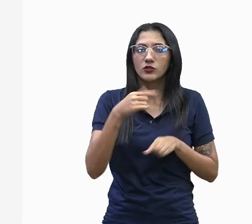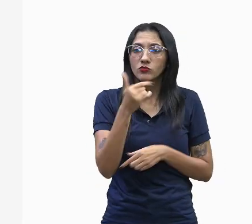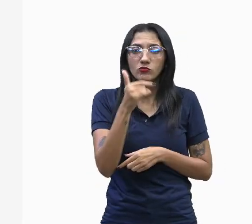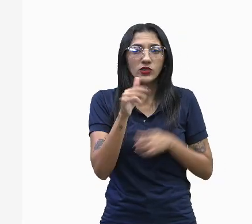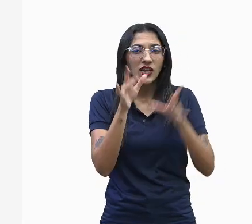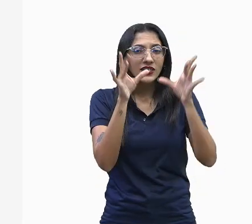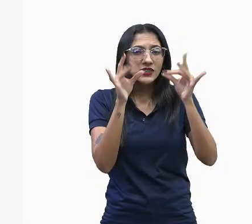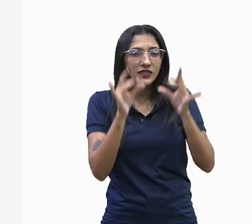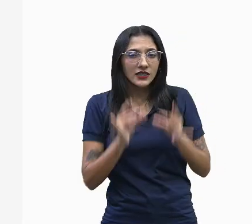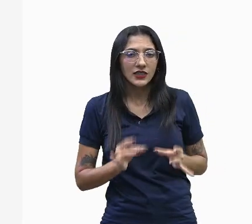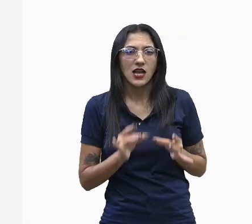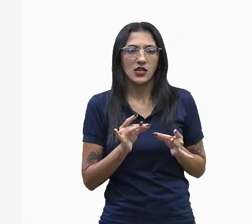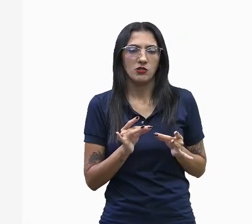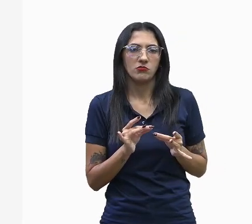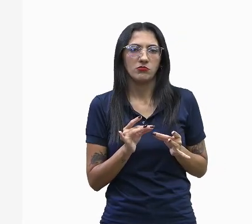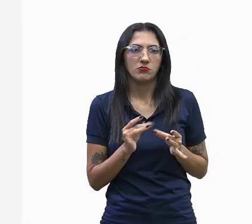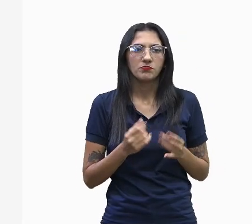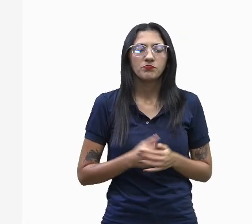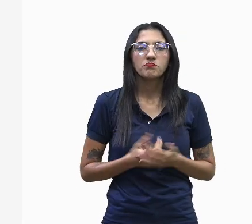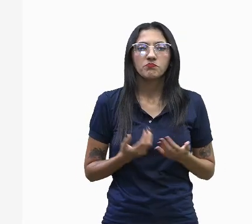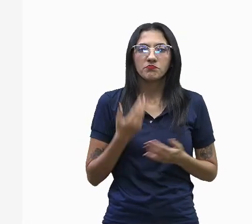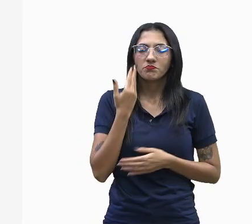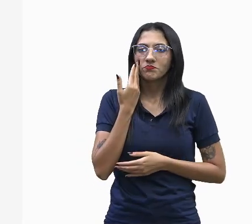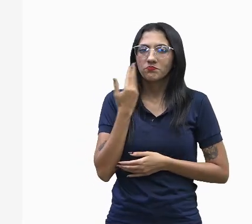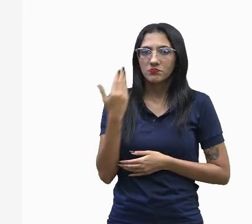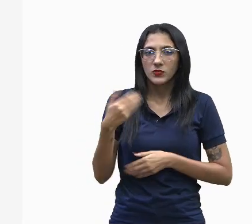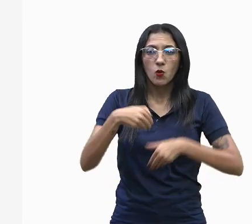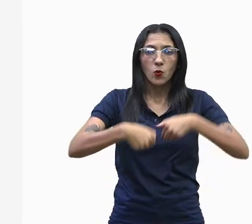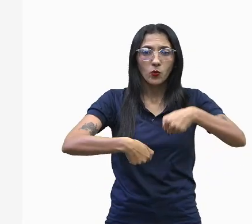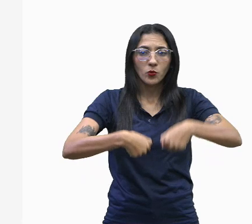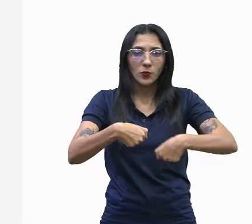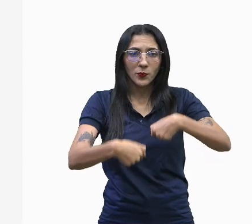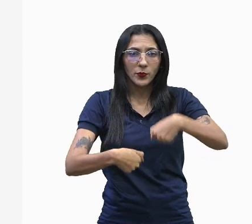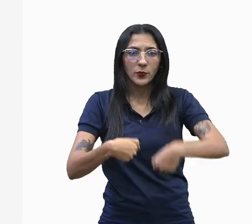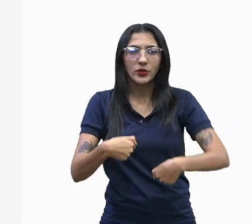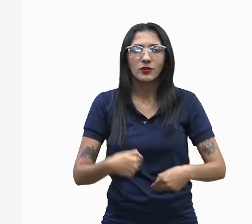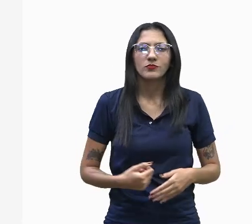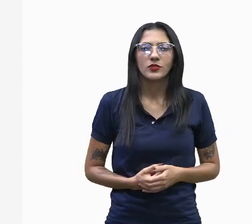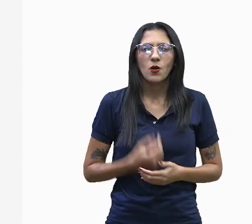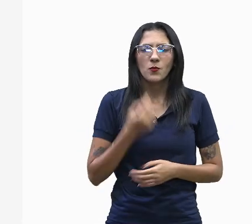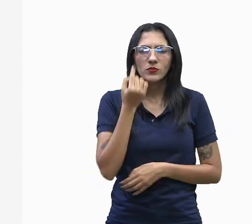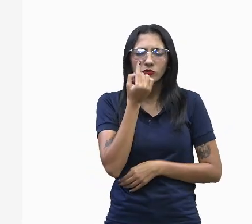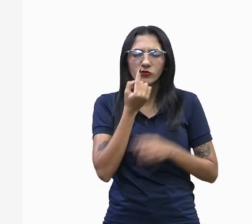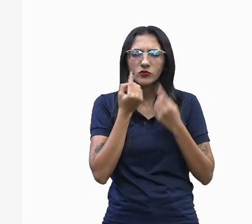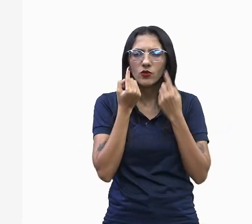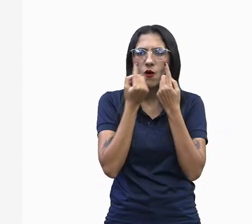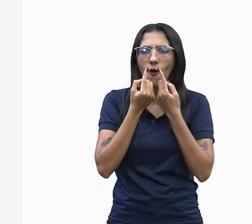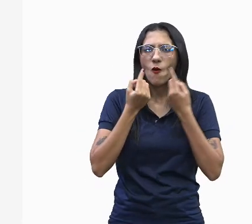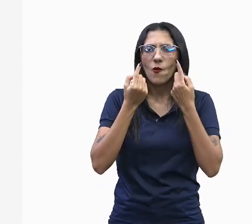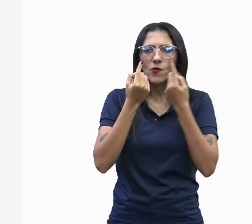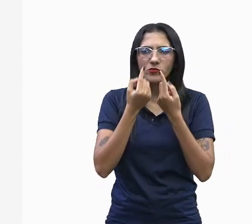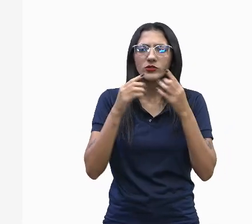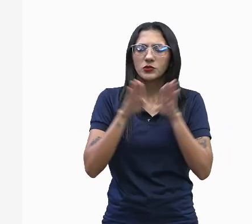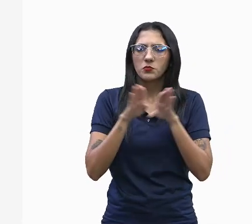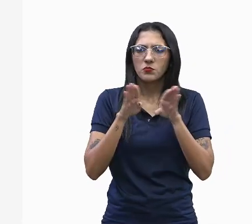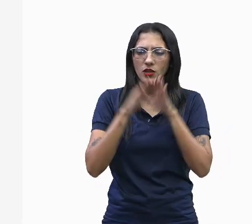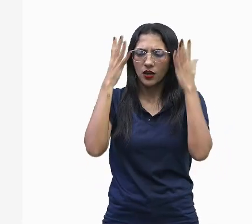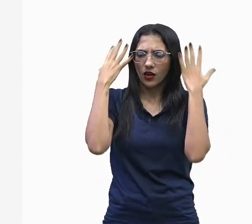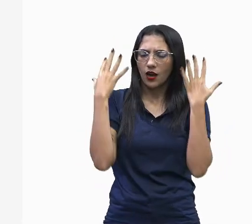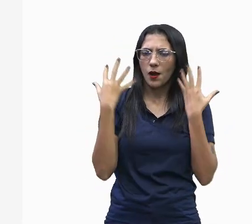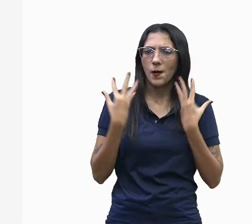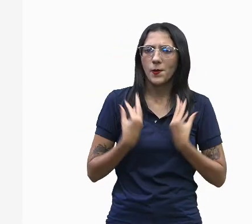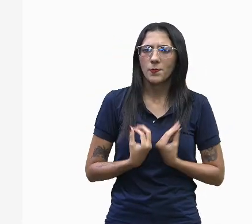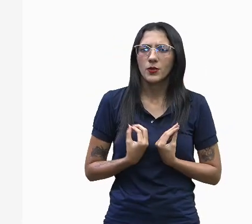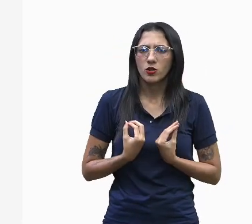o exemplo. Curupira, 2013. Meus olhos e cabelos encandeiam fogo fado.